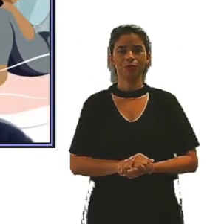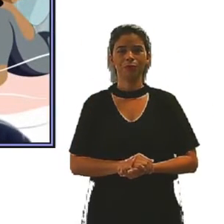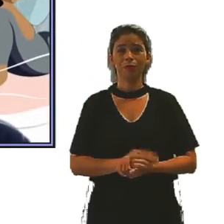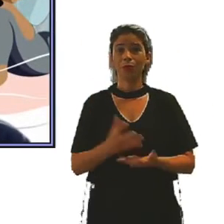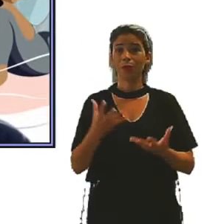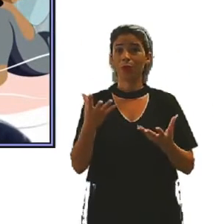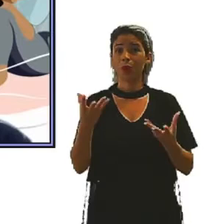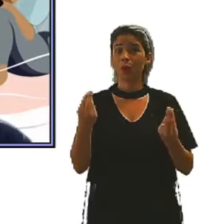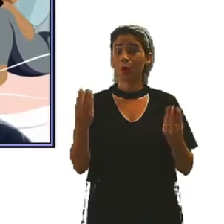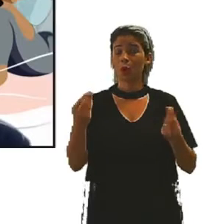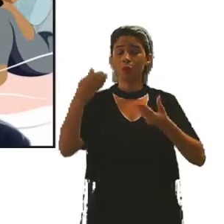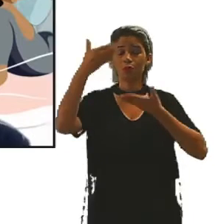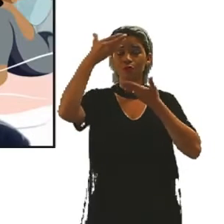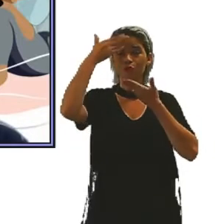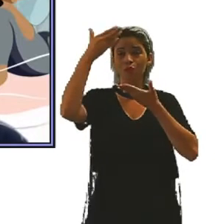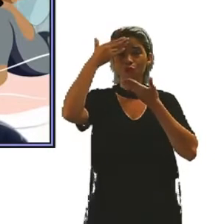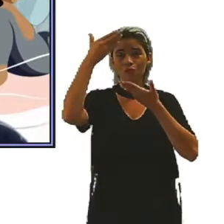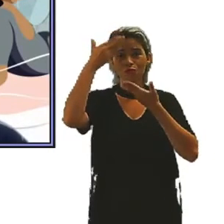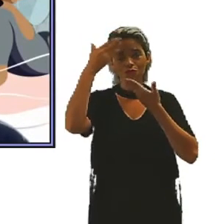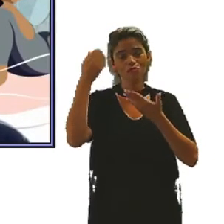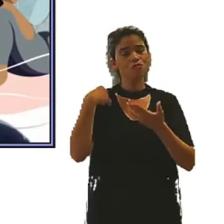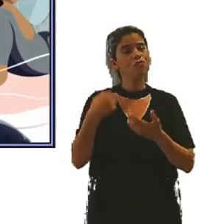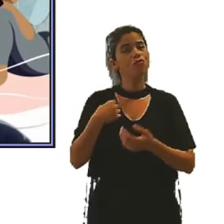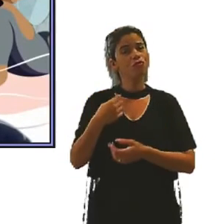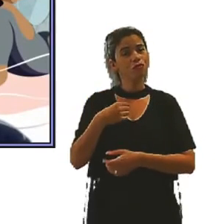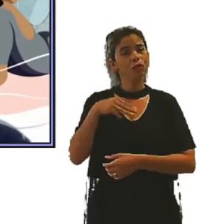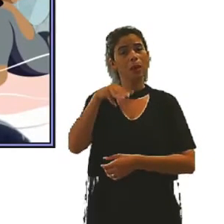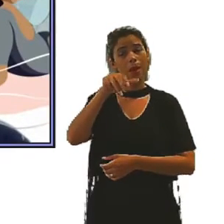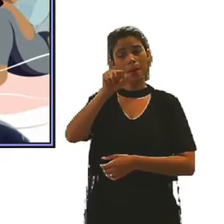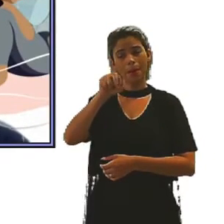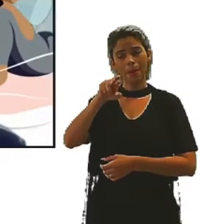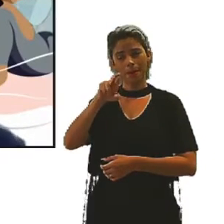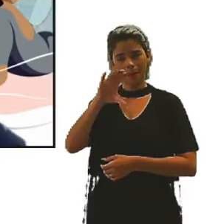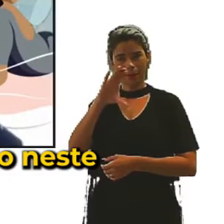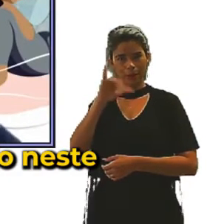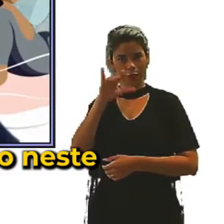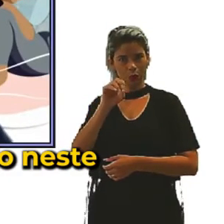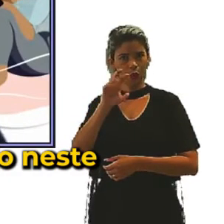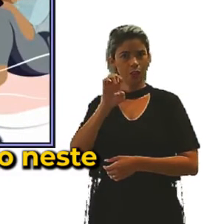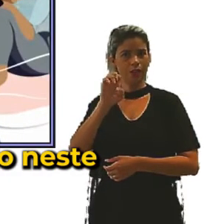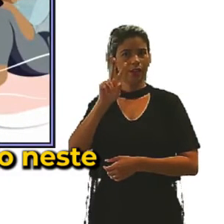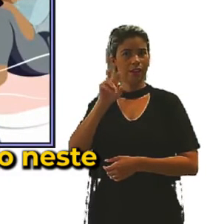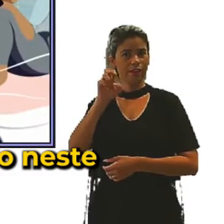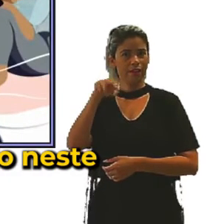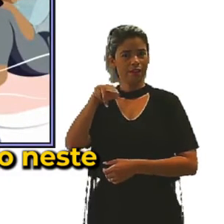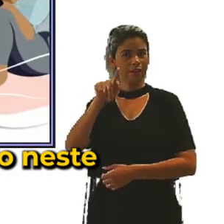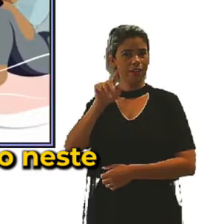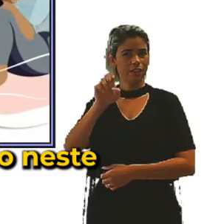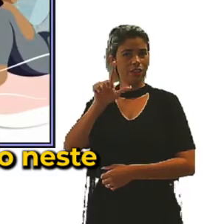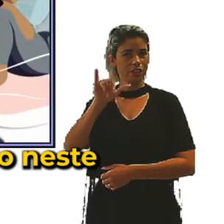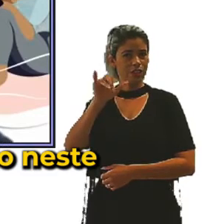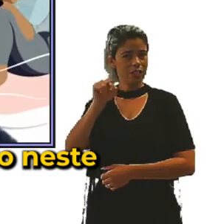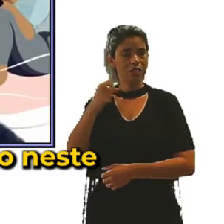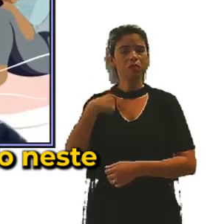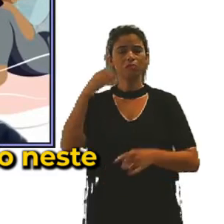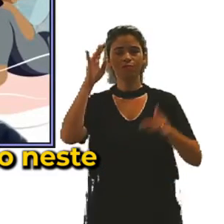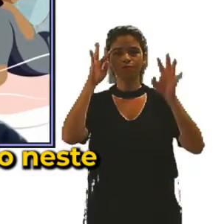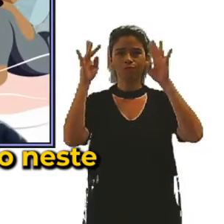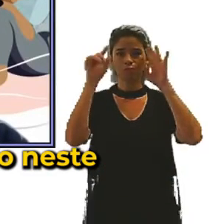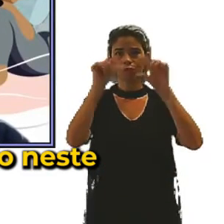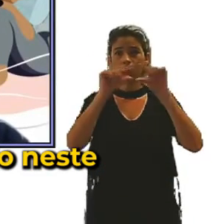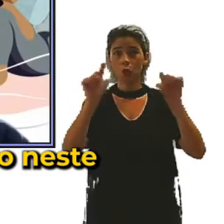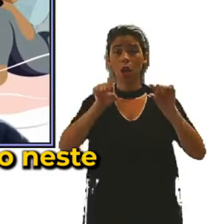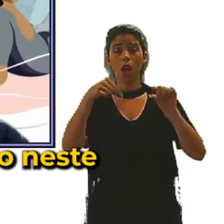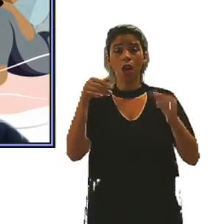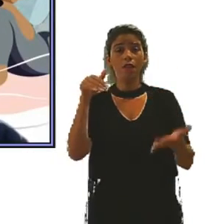Muito obrigado, doutor Márcio Evangelista, pelas reflexões. E nós estamos